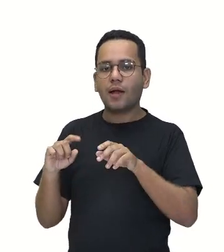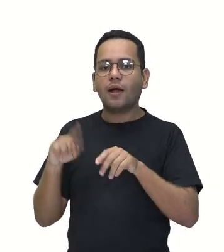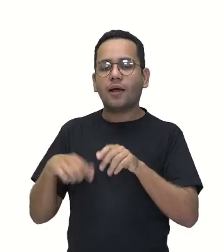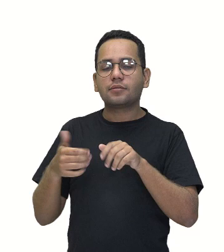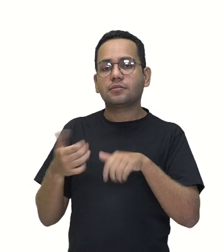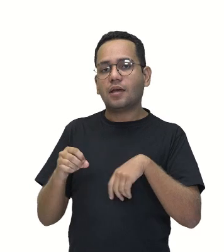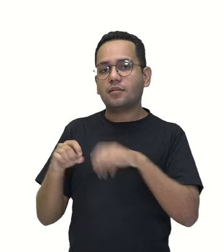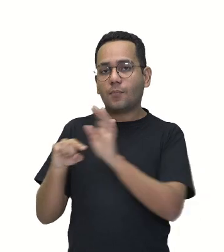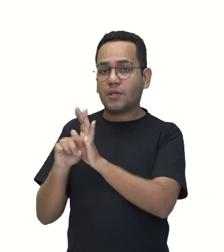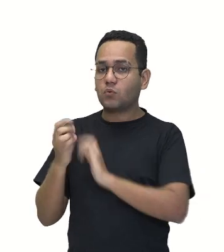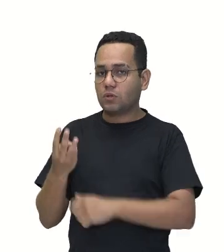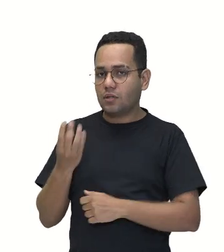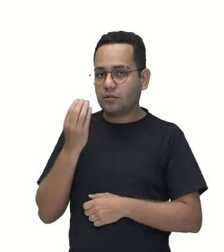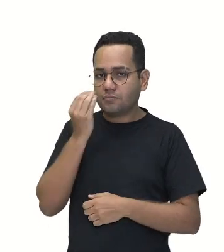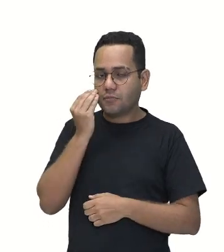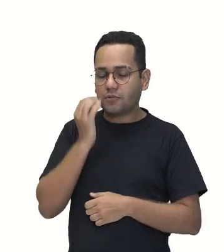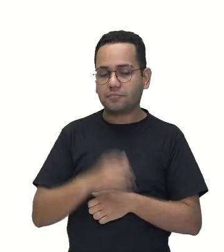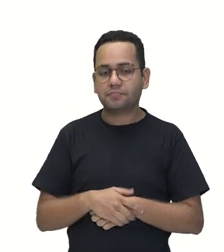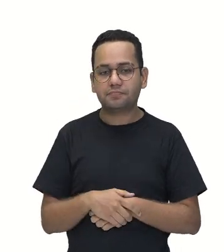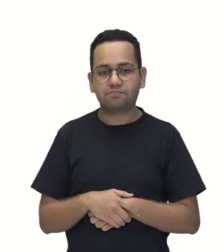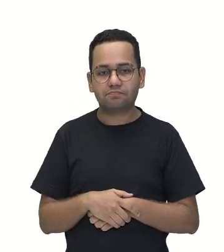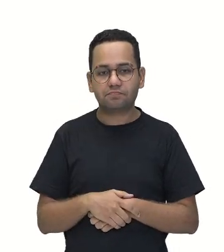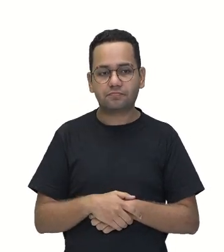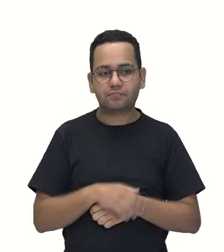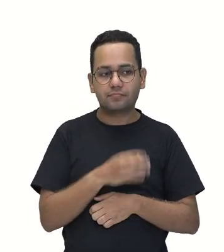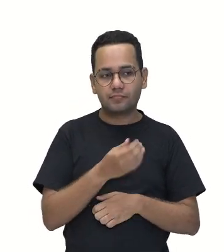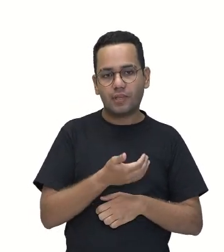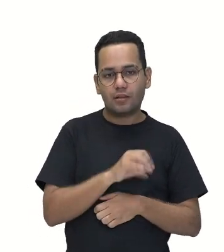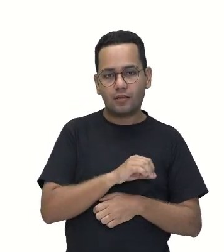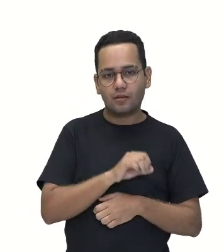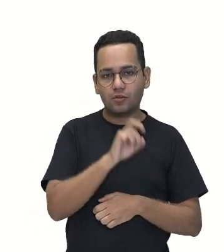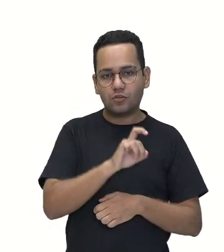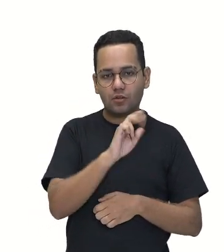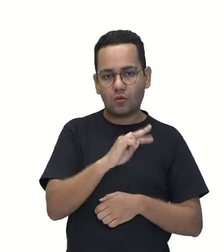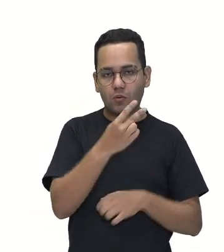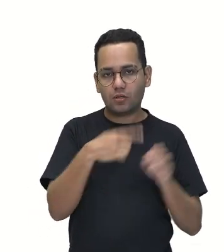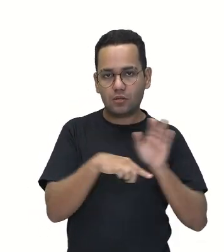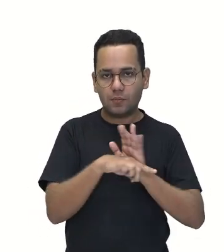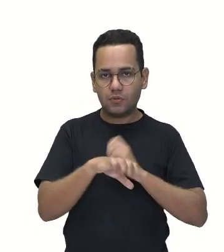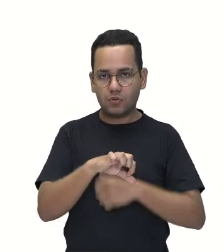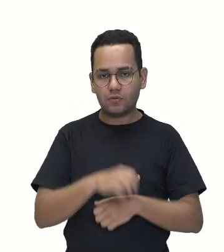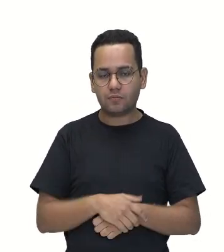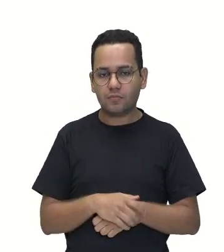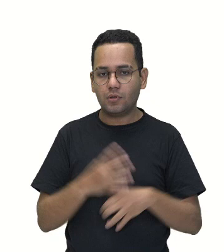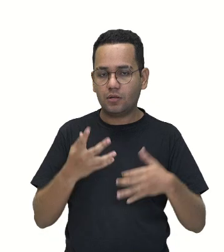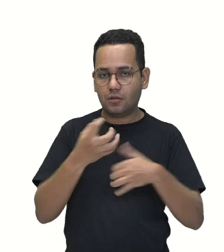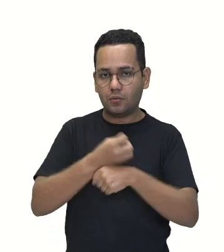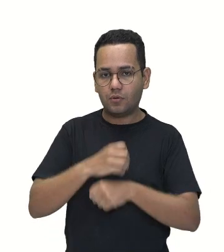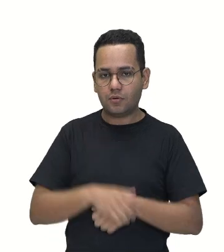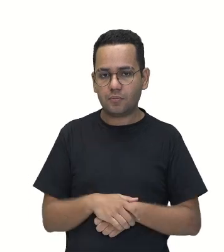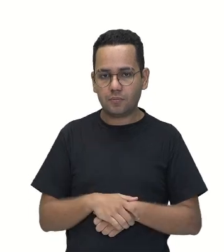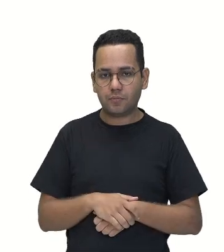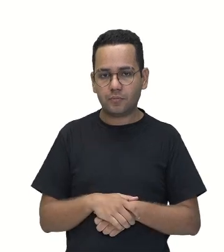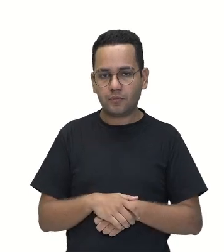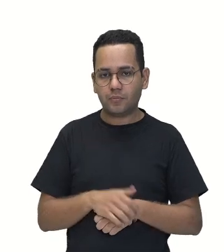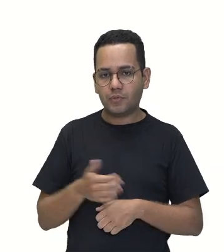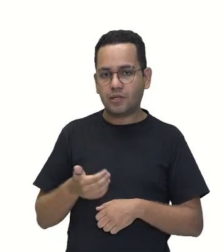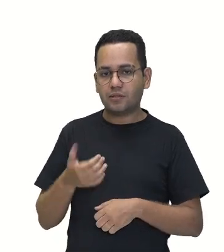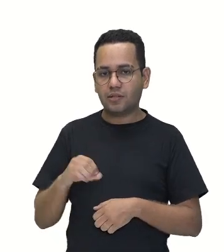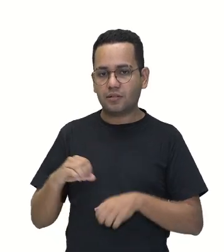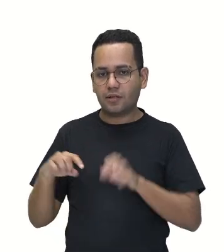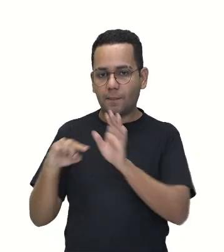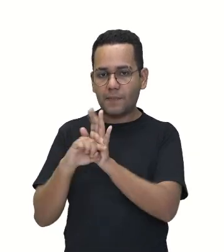10 10 elev x - 9 né igual a 10